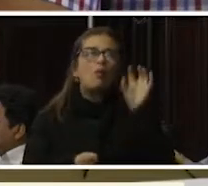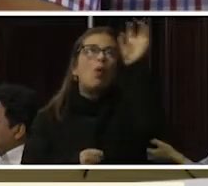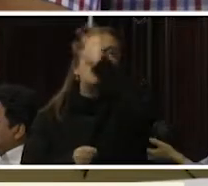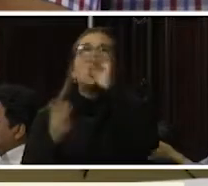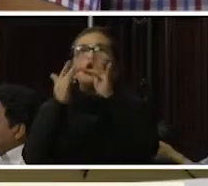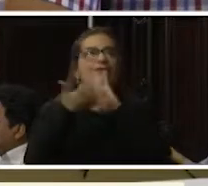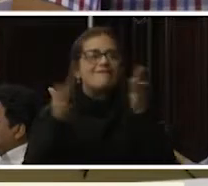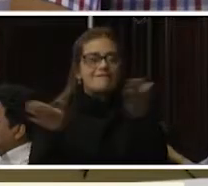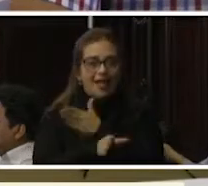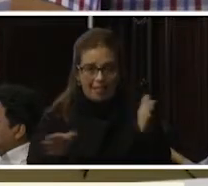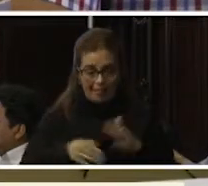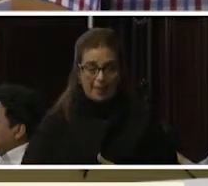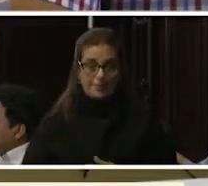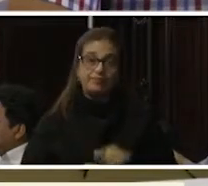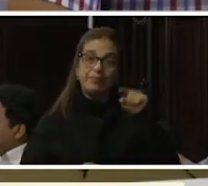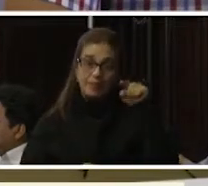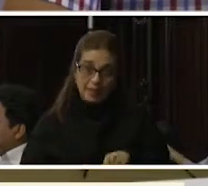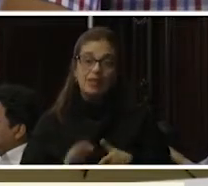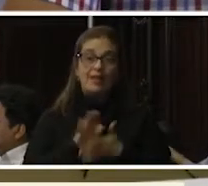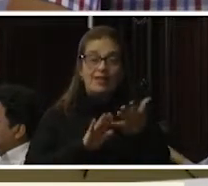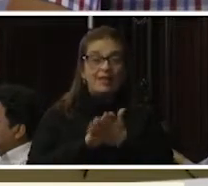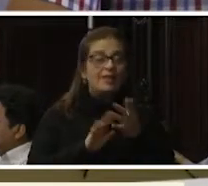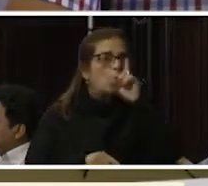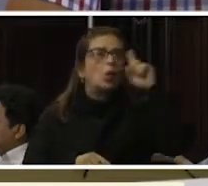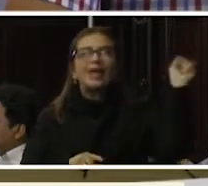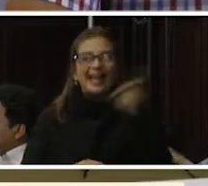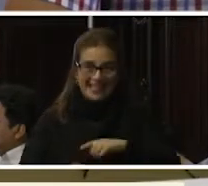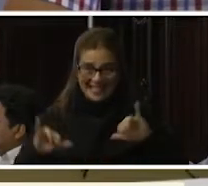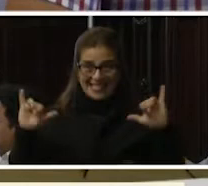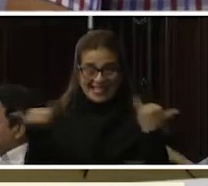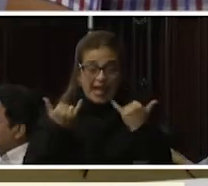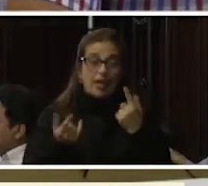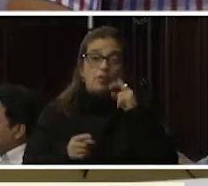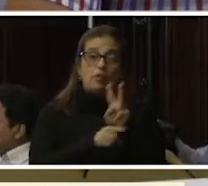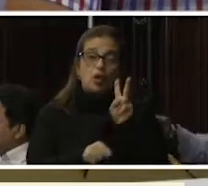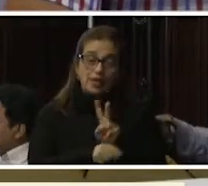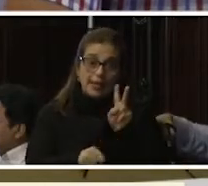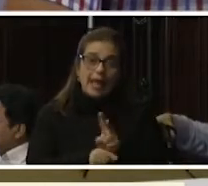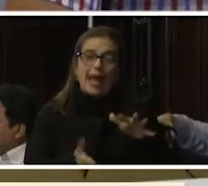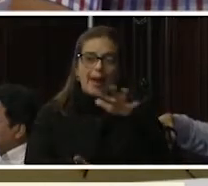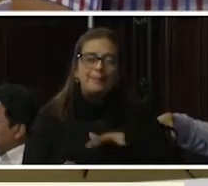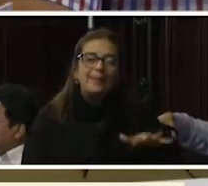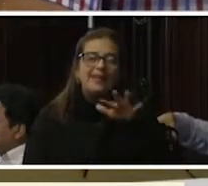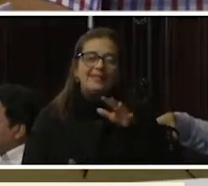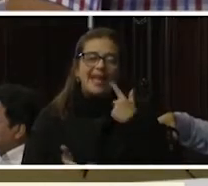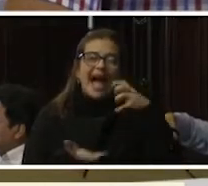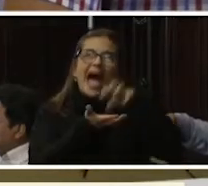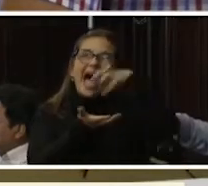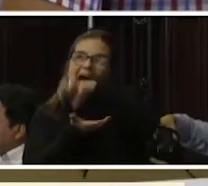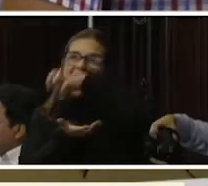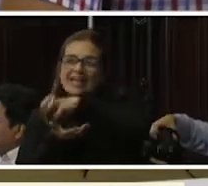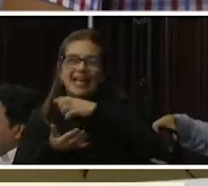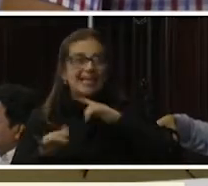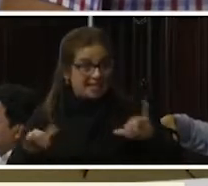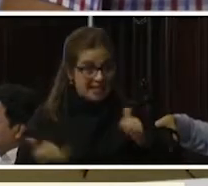contato, reativar em caráter de urgência as bases de proteção etnoambiental nas áreas onde pesam